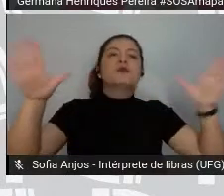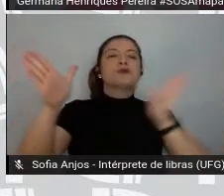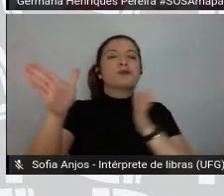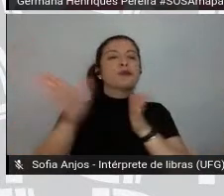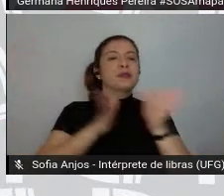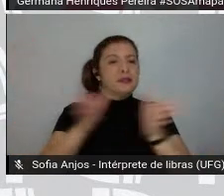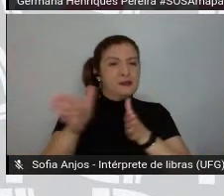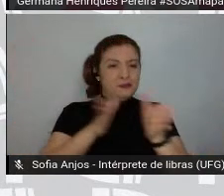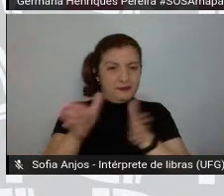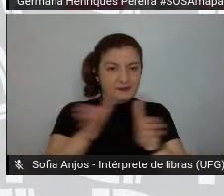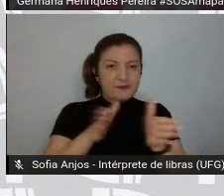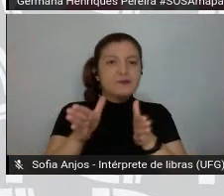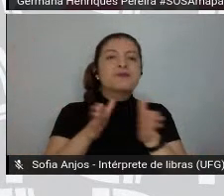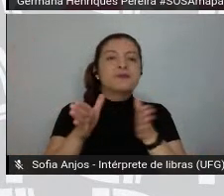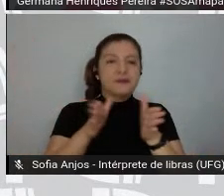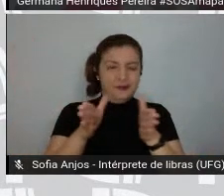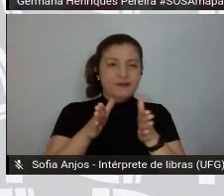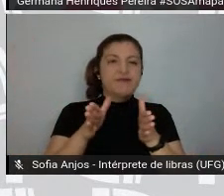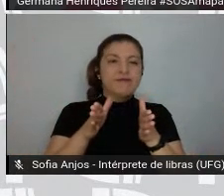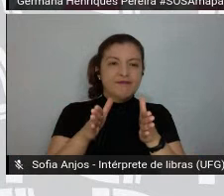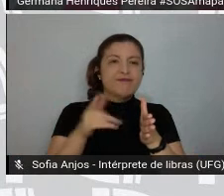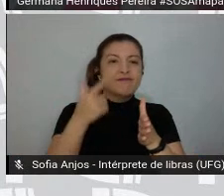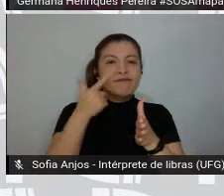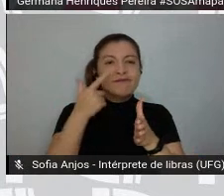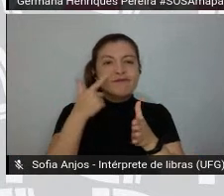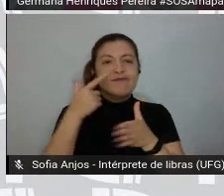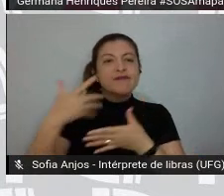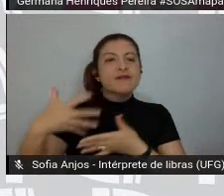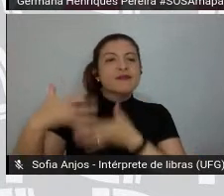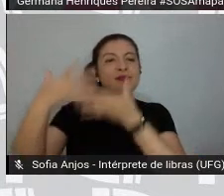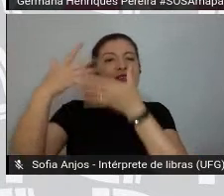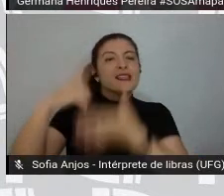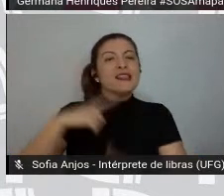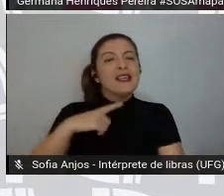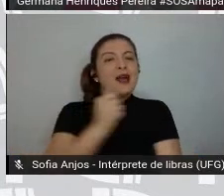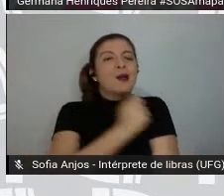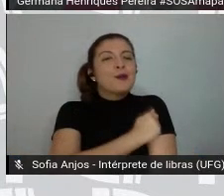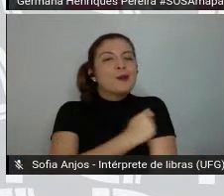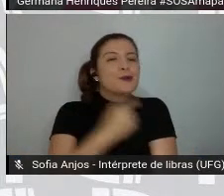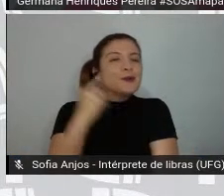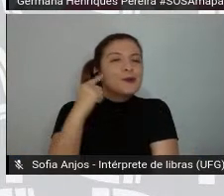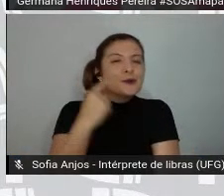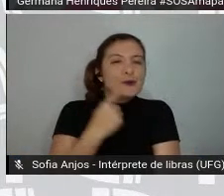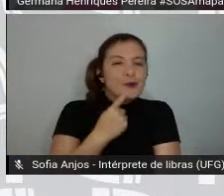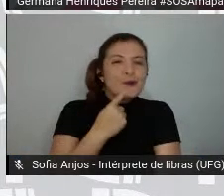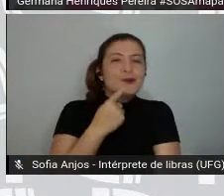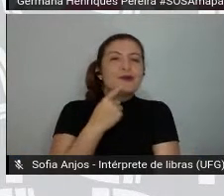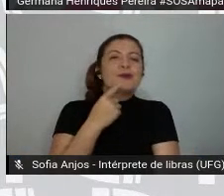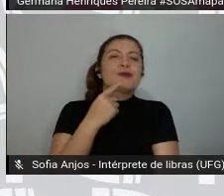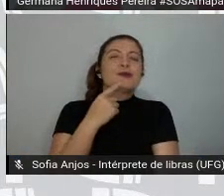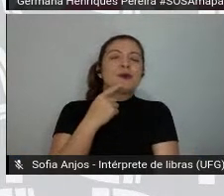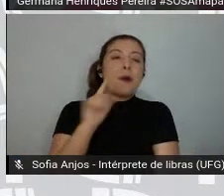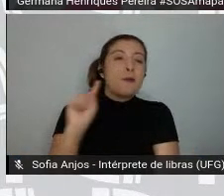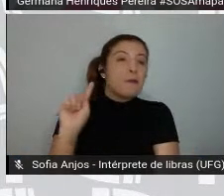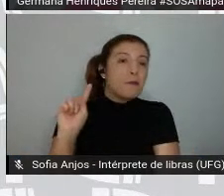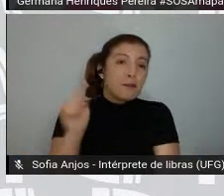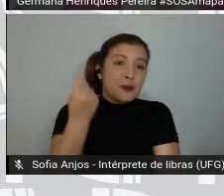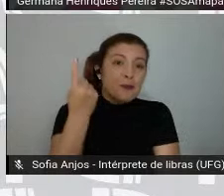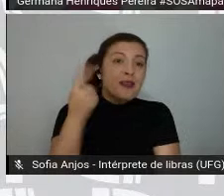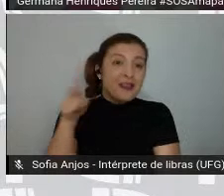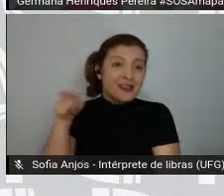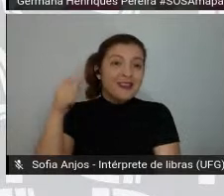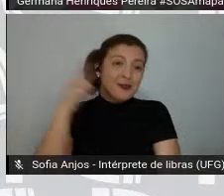como nós vimos aqui pelo depoimento do aluno surdo, Patrícia Tucci, era a primeira vez